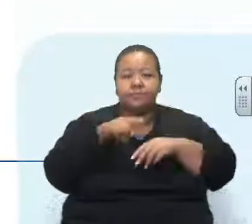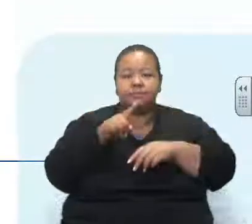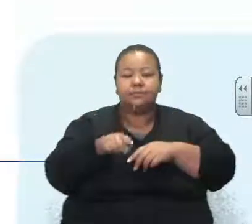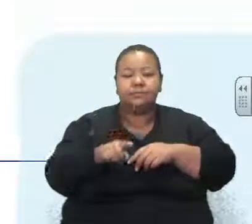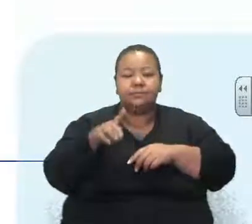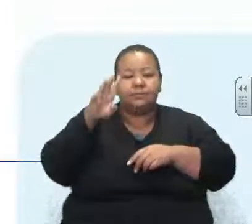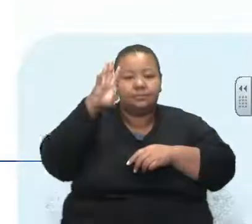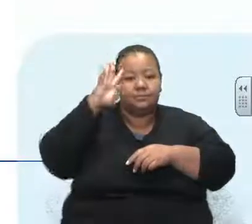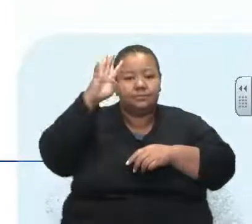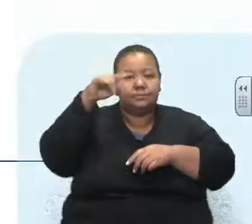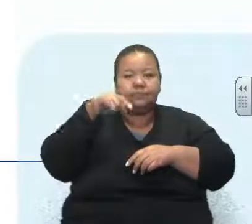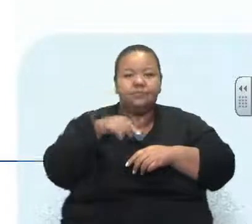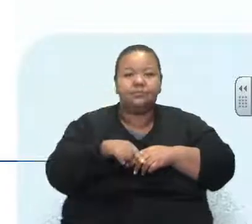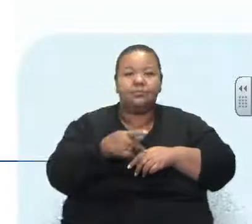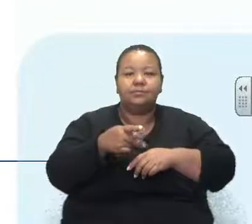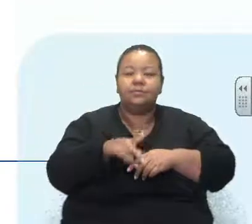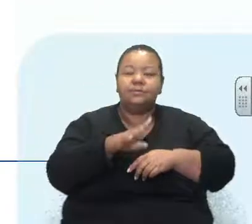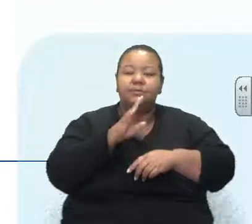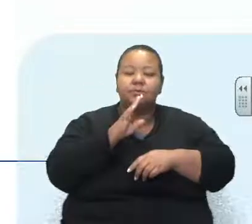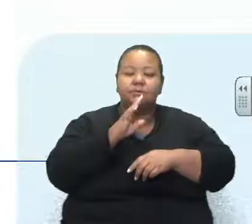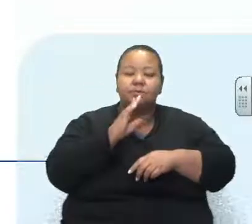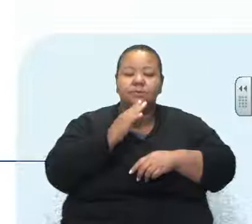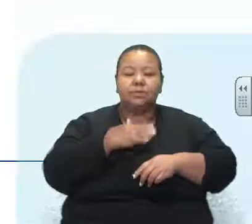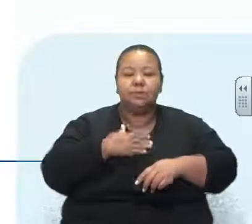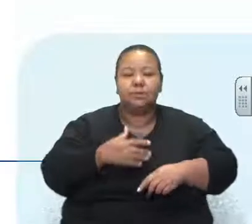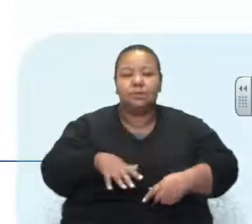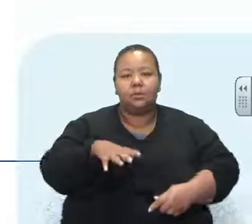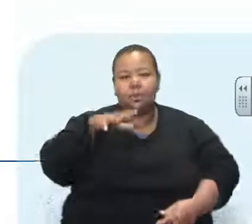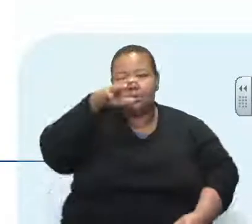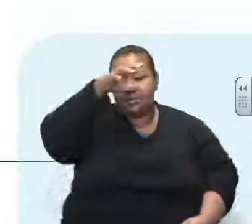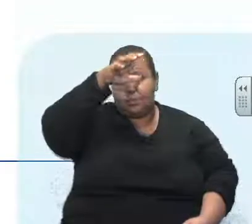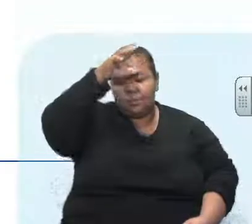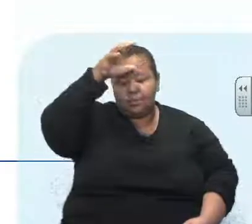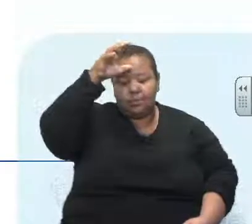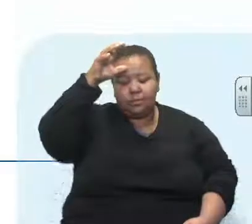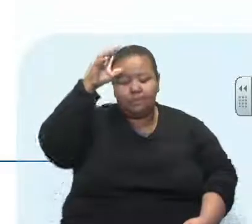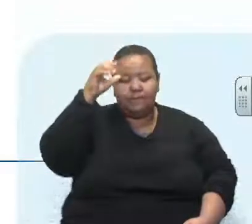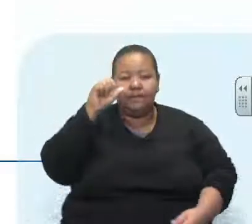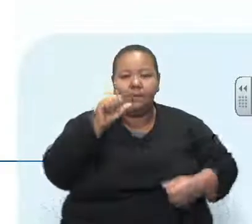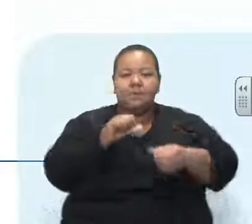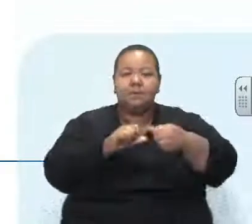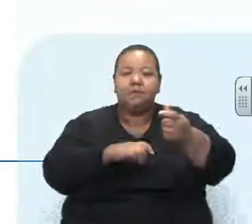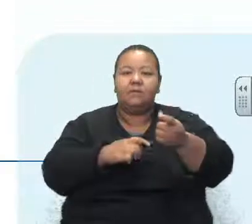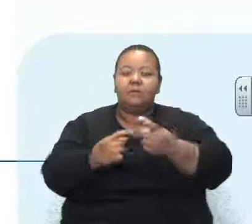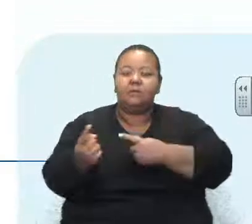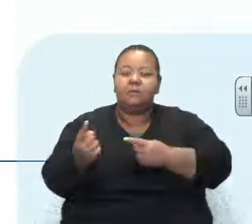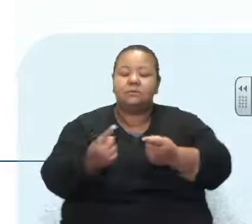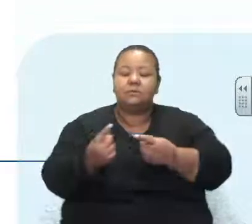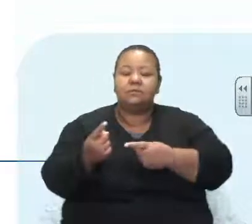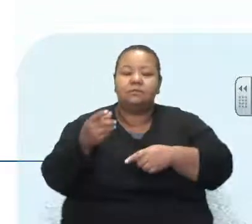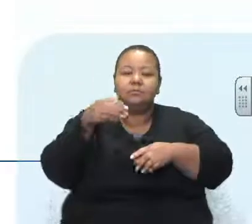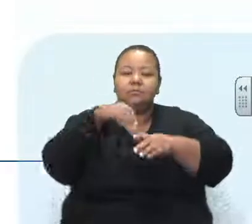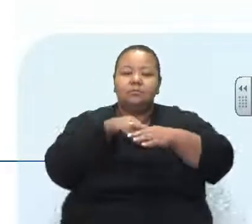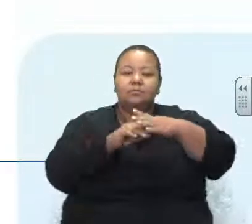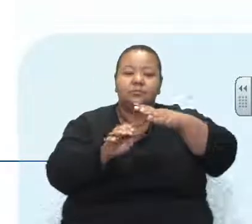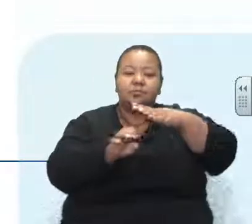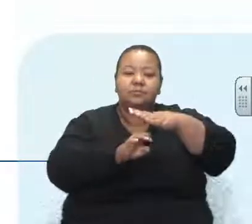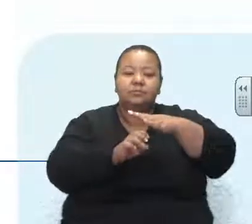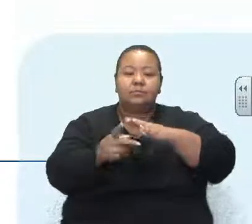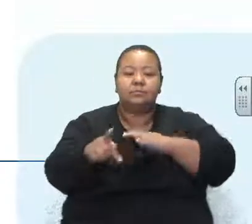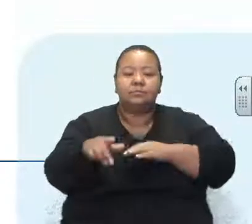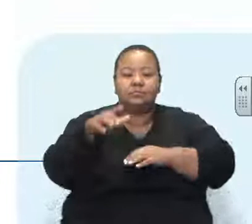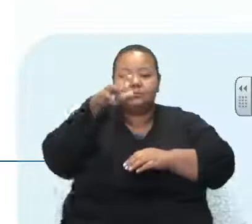meu principal elo em conhecer os meus clientes. É ele que vai fazer essa relação numa organização e os clientes.